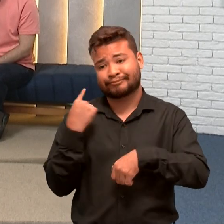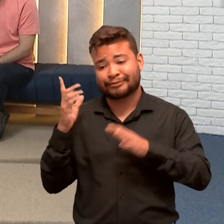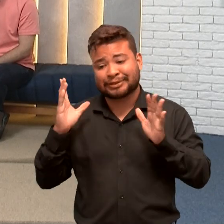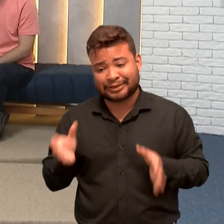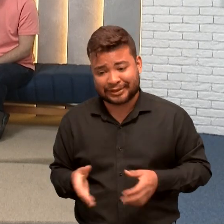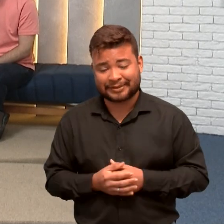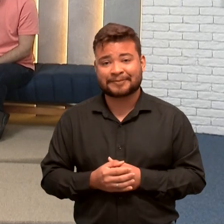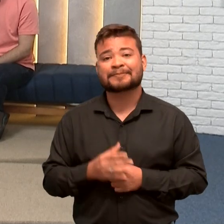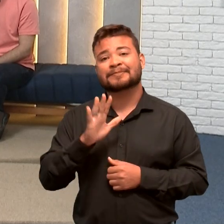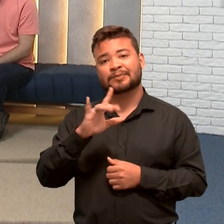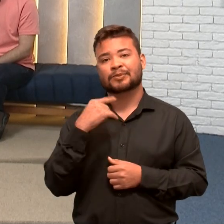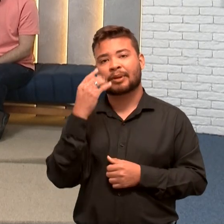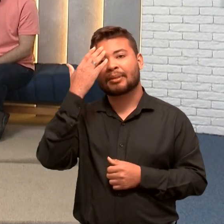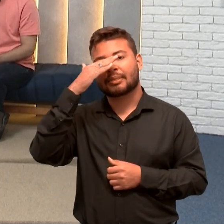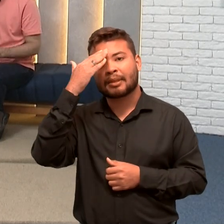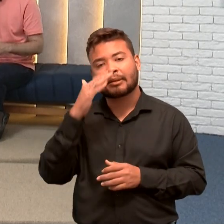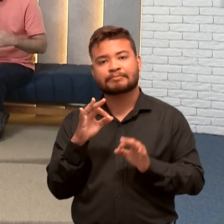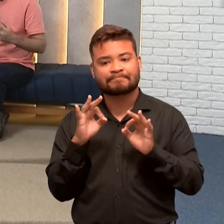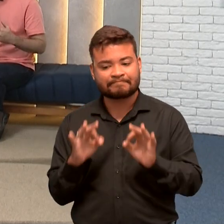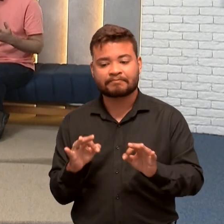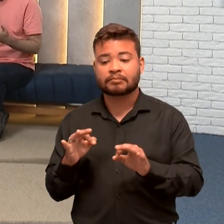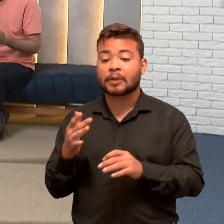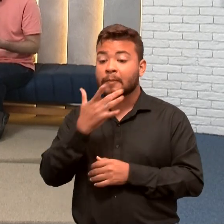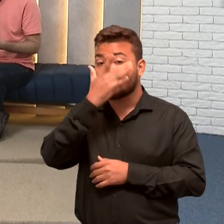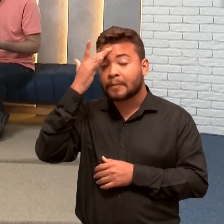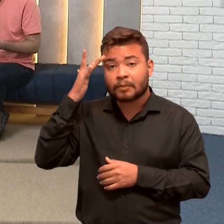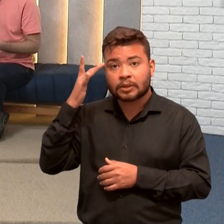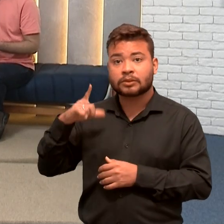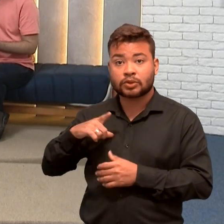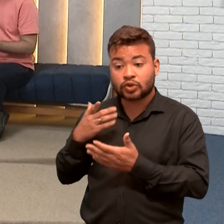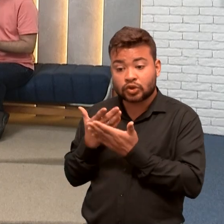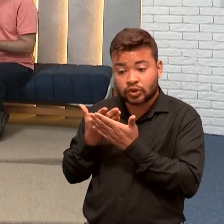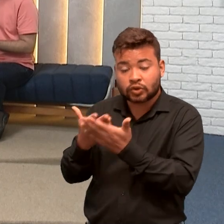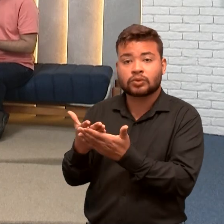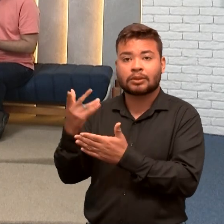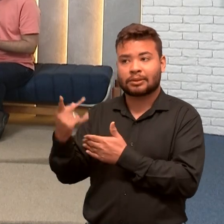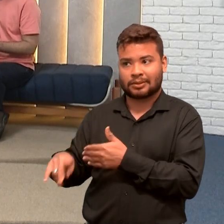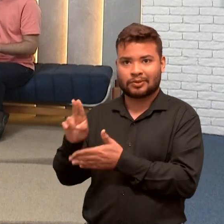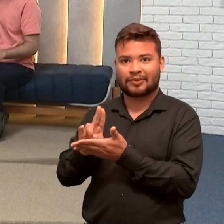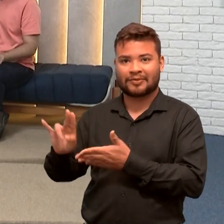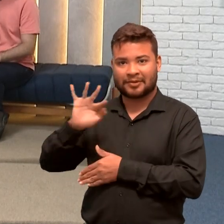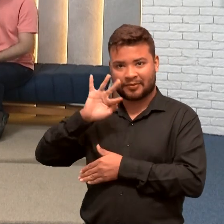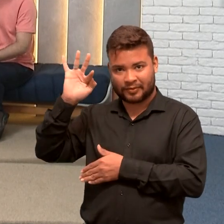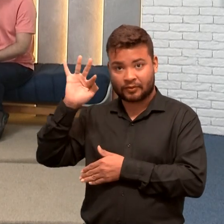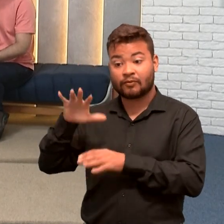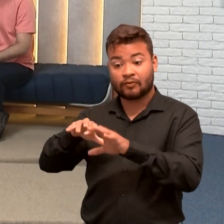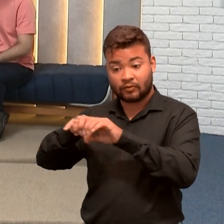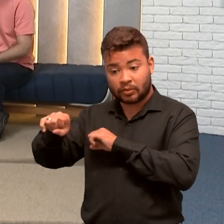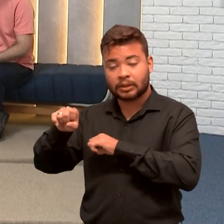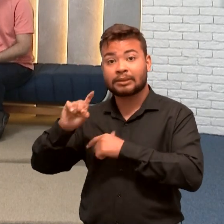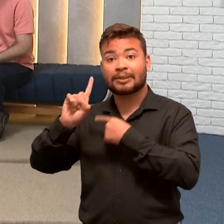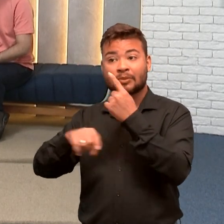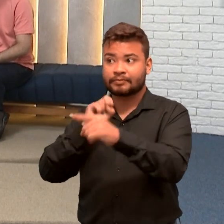compreender que profissionais que saem, pessoas que se formam dentro da Universidade Federal, ao ir para o campo de trabalho, elas